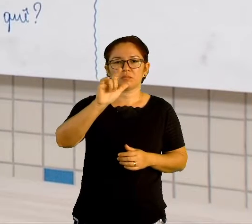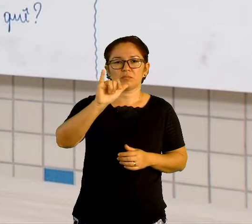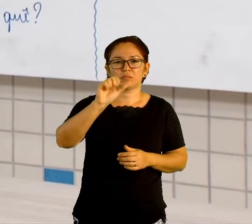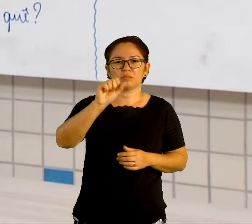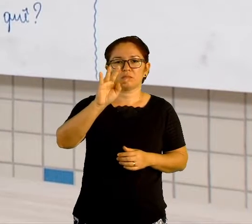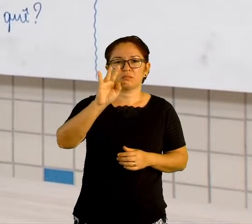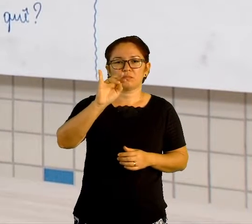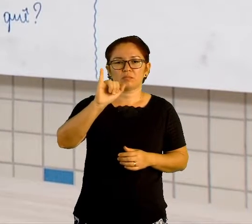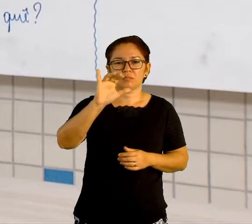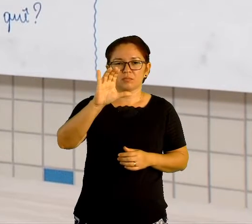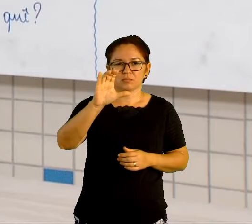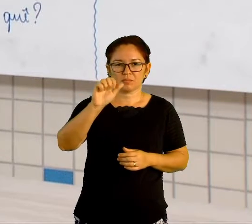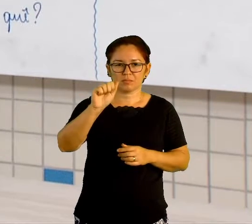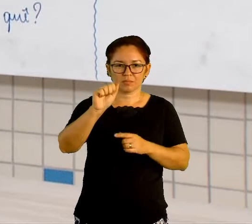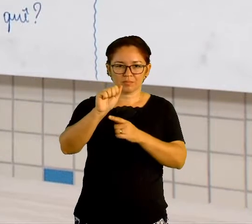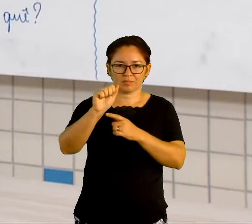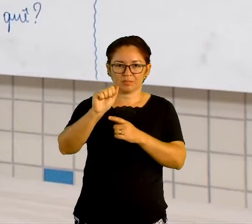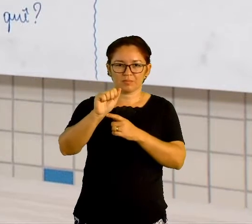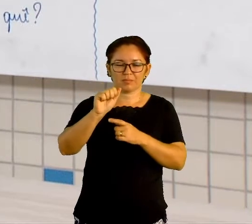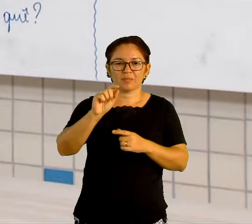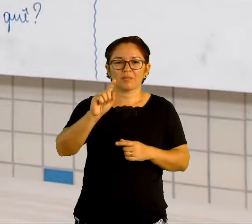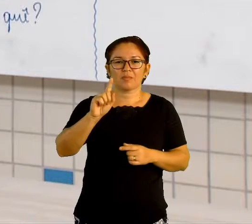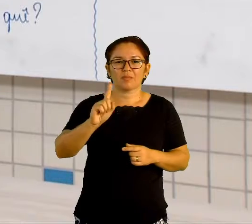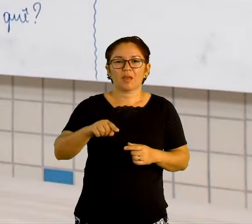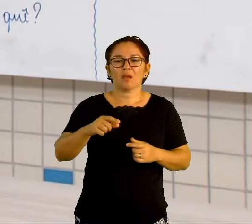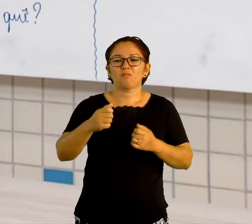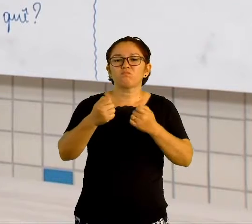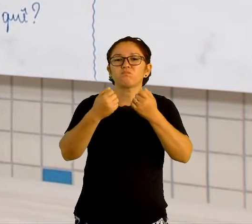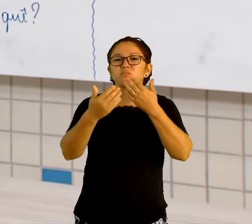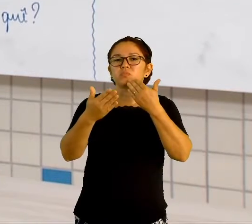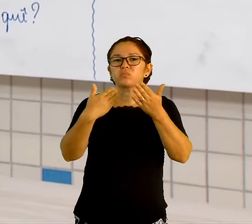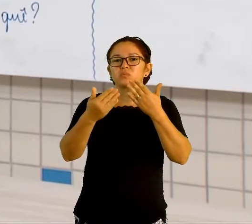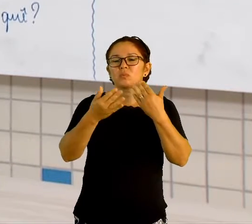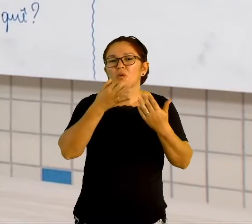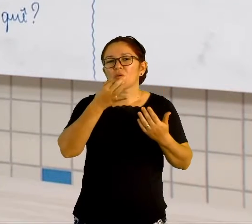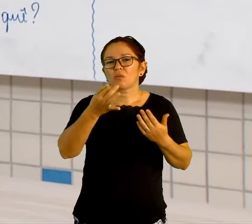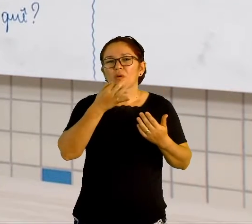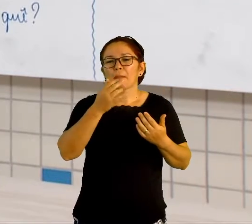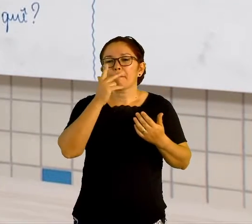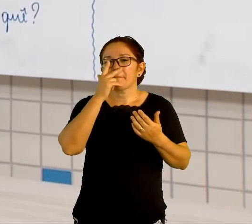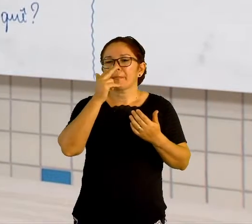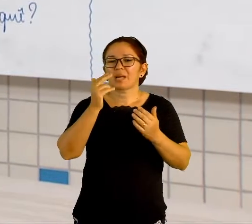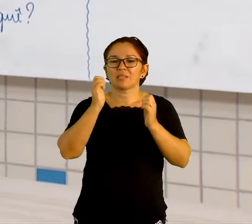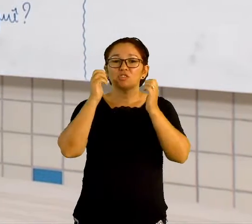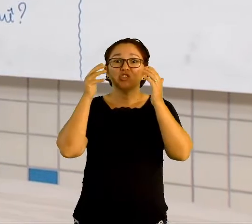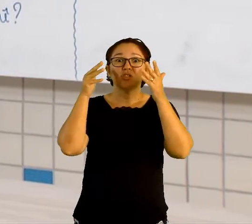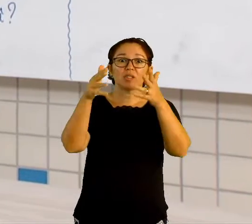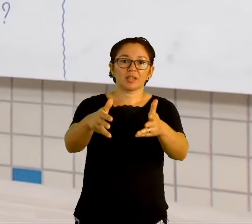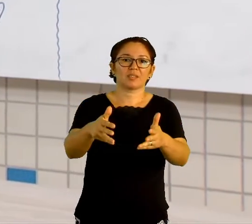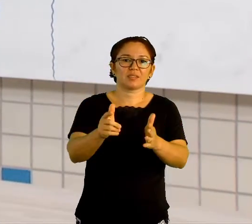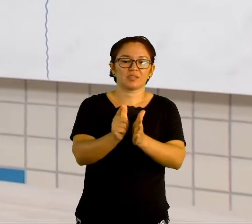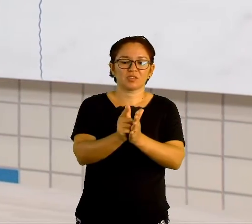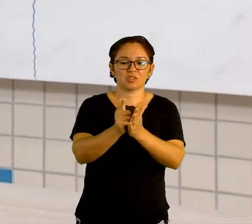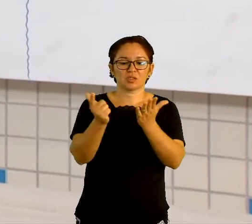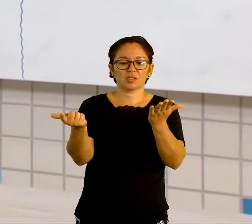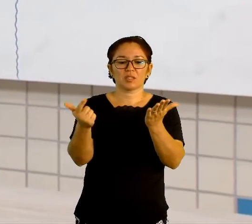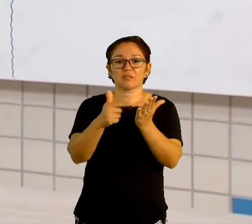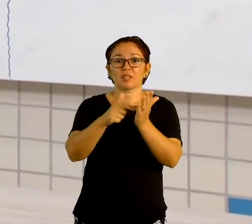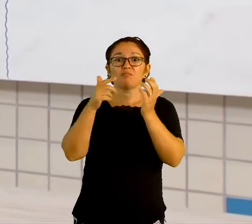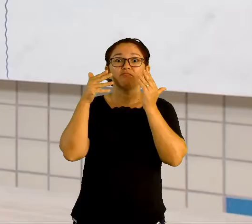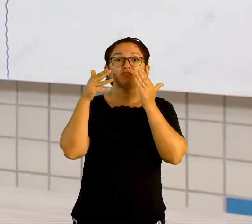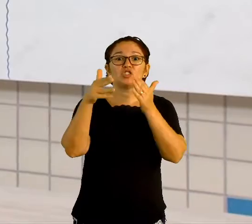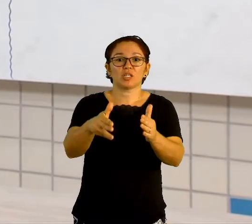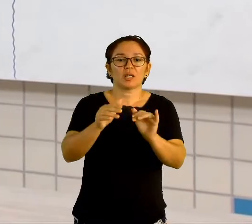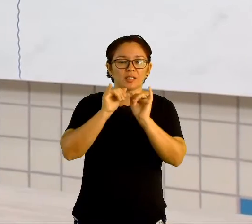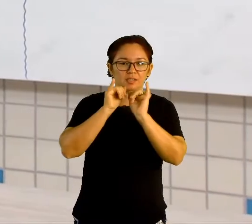linguagem mais direta. A linguagem literária já é uma linguagem onde as pessoas têm